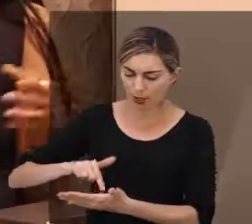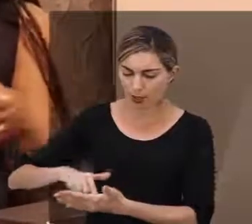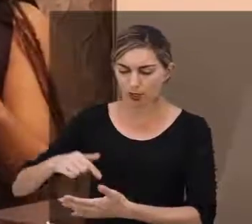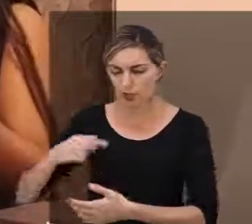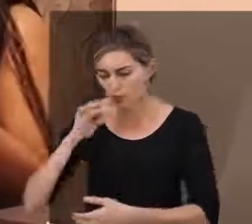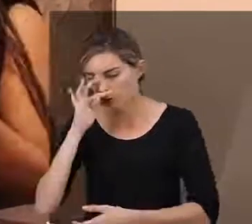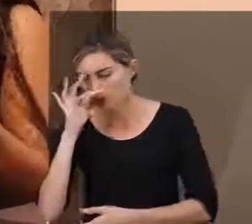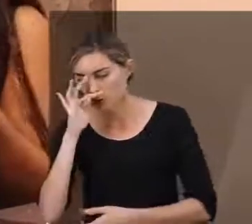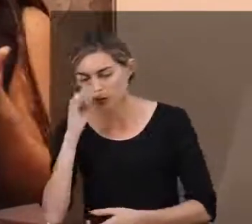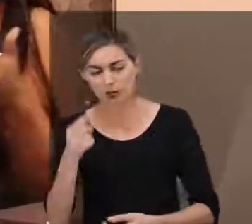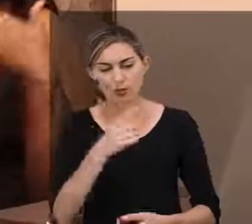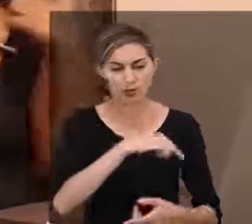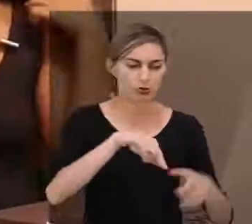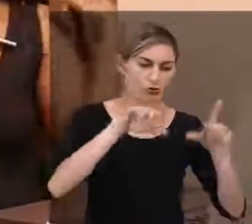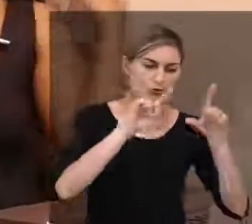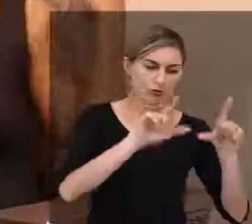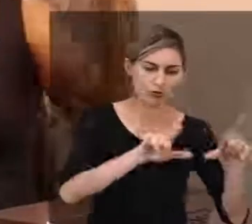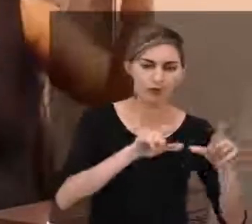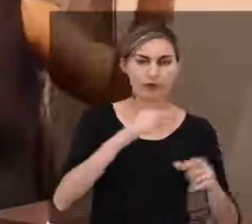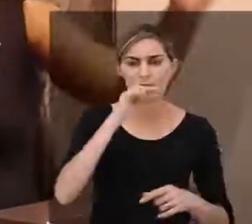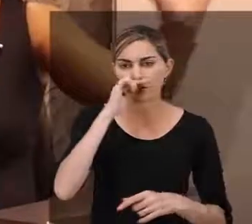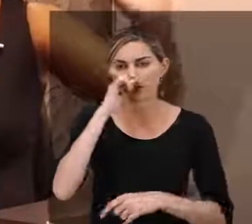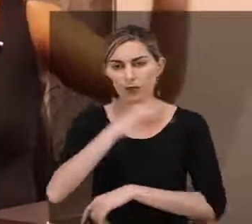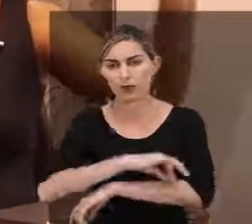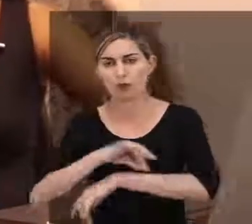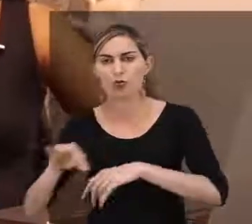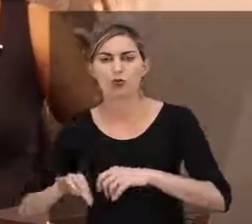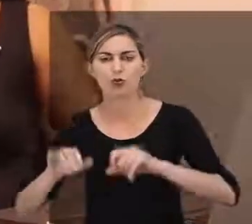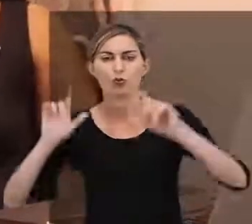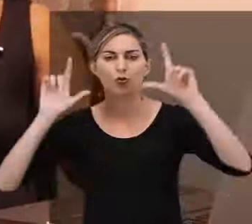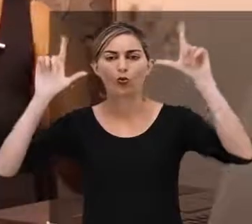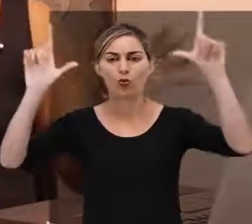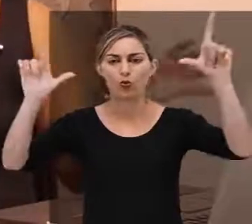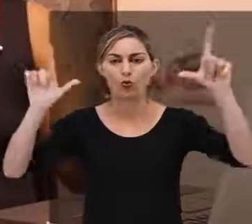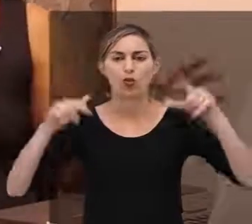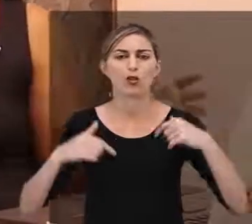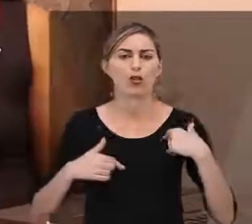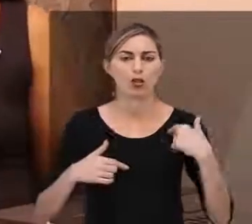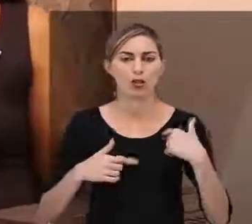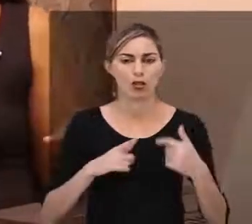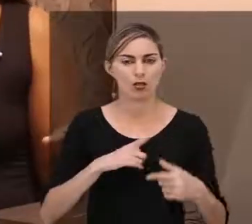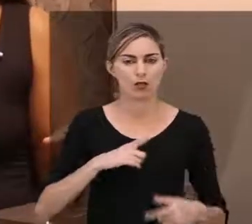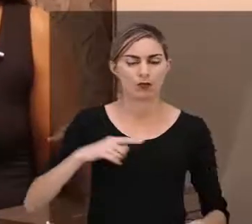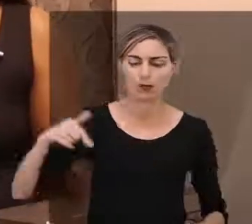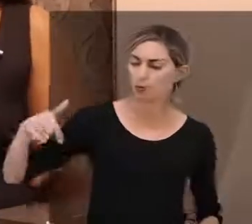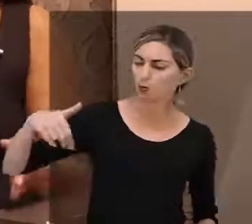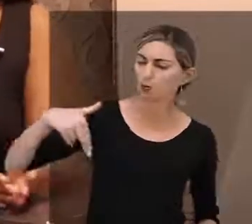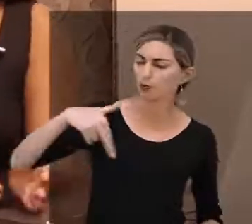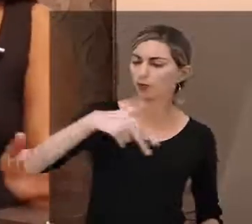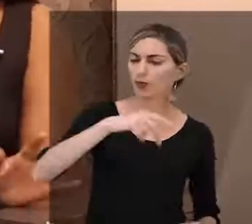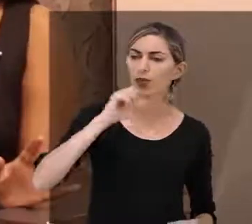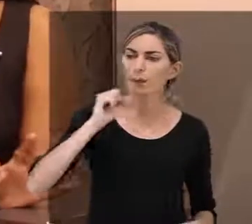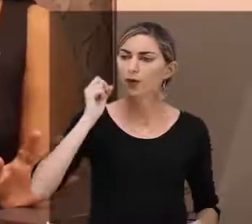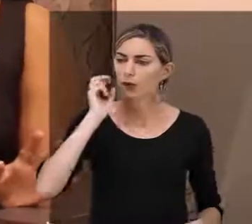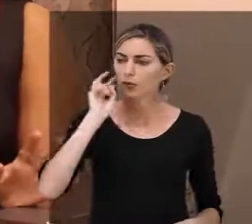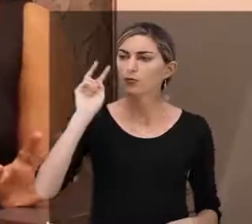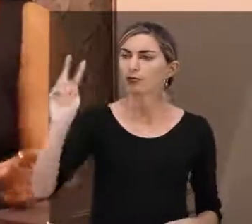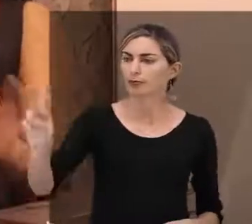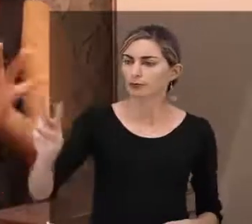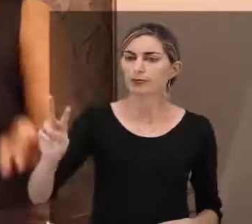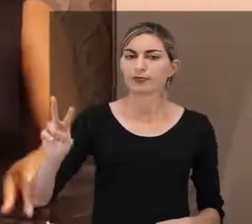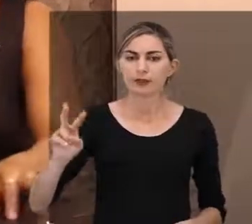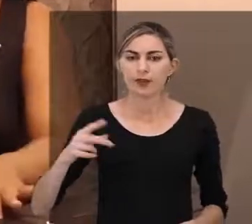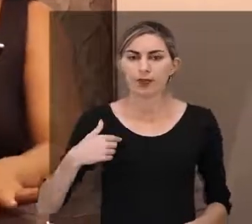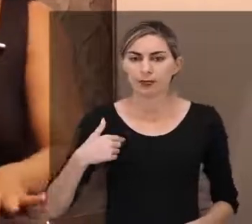o arquiteto botou um porta-retrato, o arquiteto botou um quadro de tal tamanho. Quando ele estiver andando por aí, ele pode até já adiantar essa